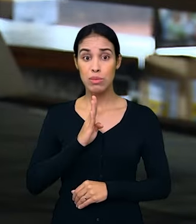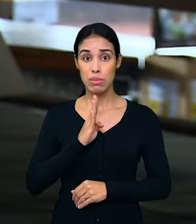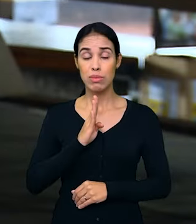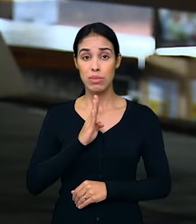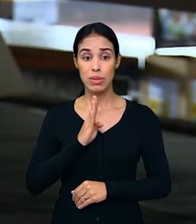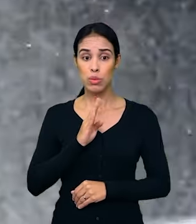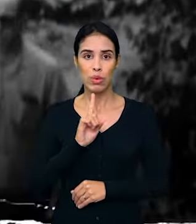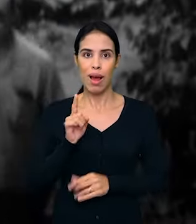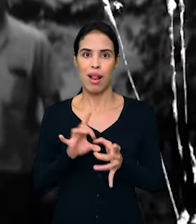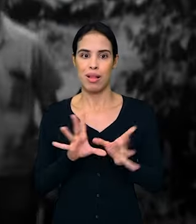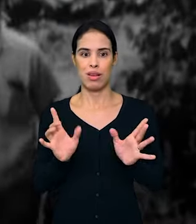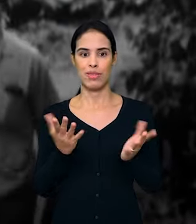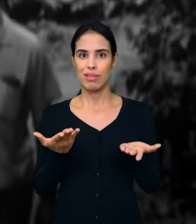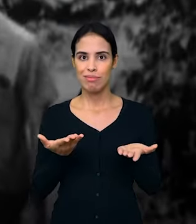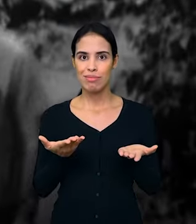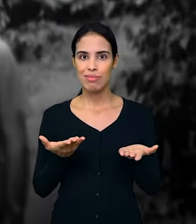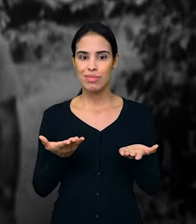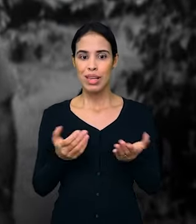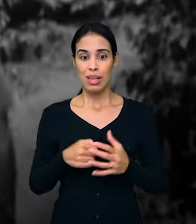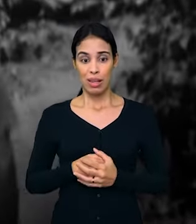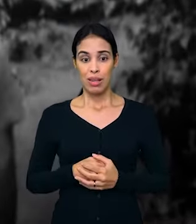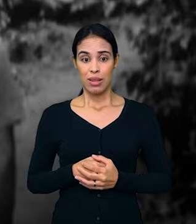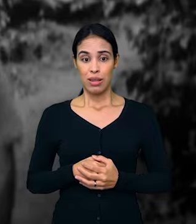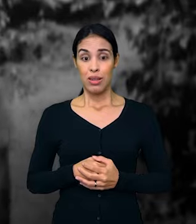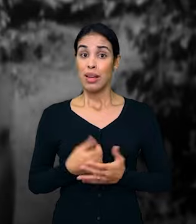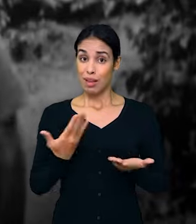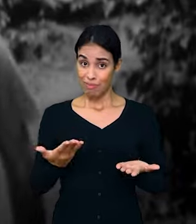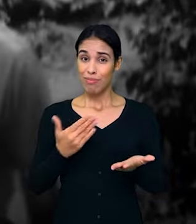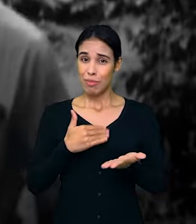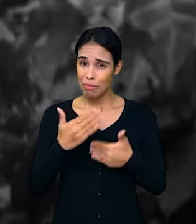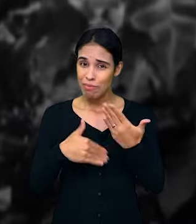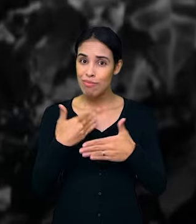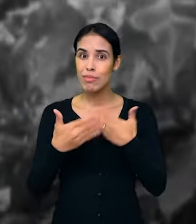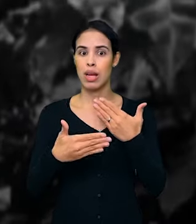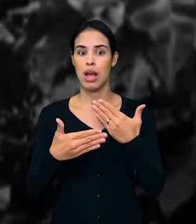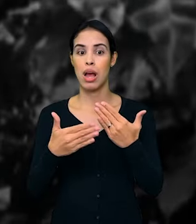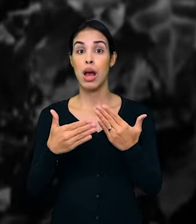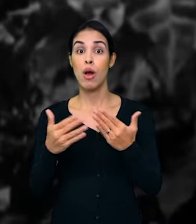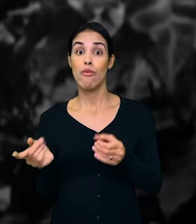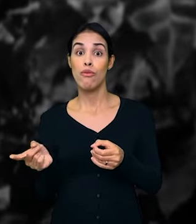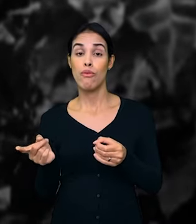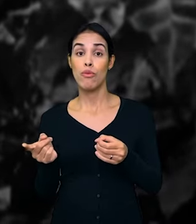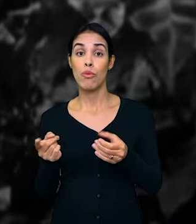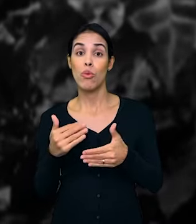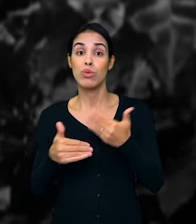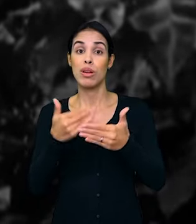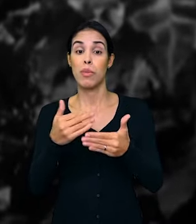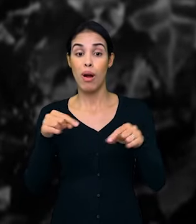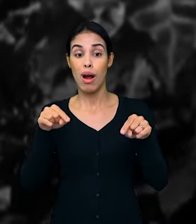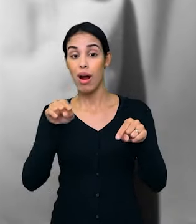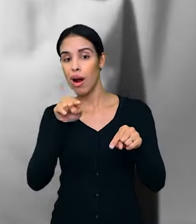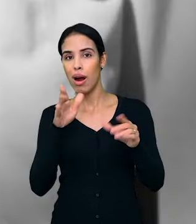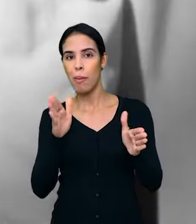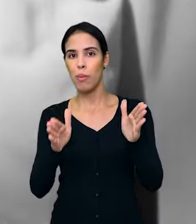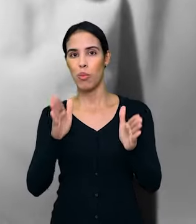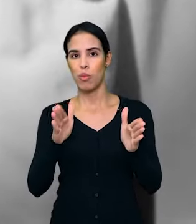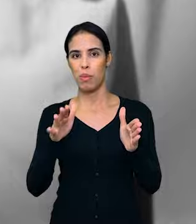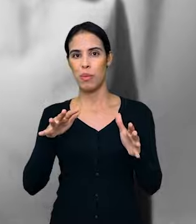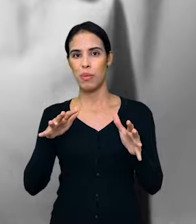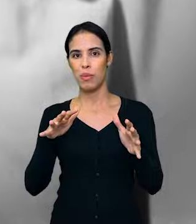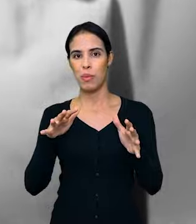livre. Tá? Então isso daí criou um problema para os senhores, porque a gente estava vivendo o boom